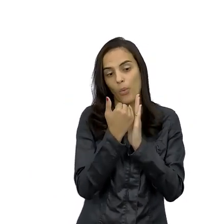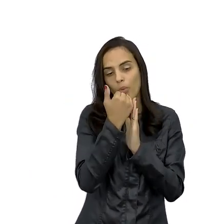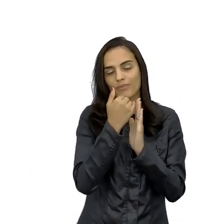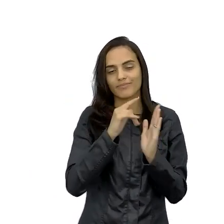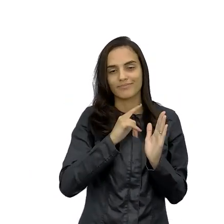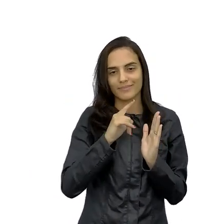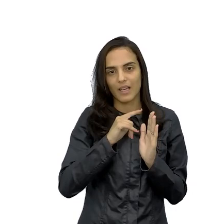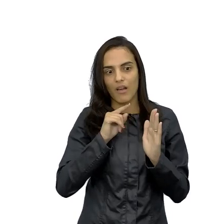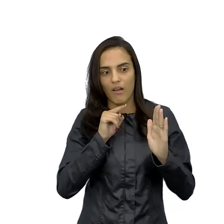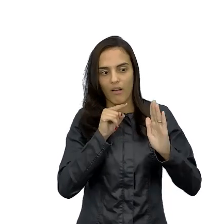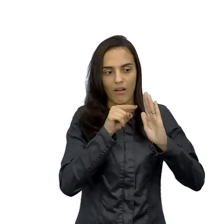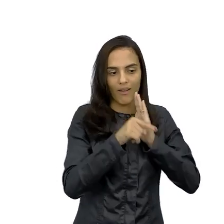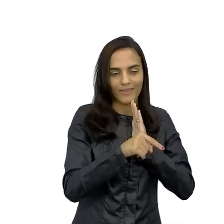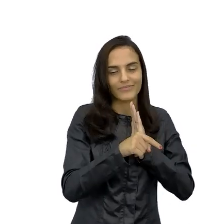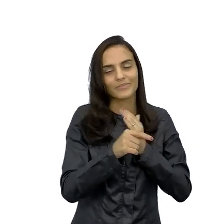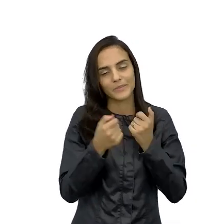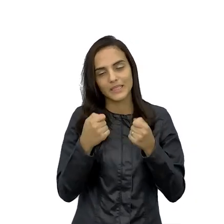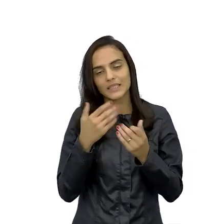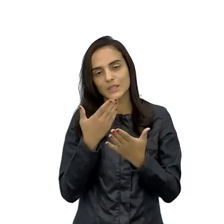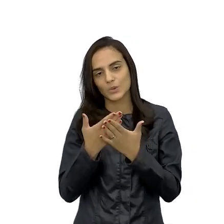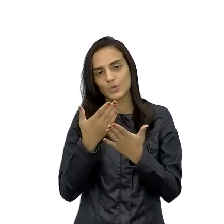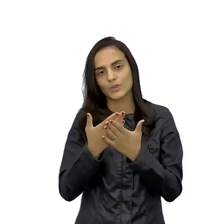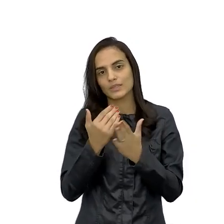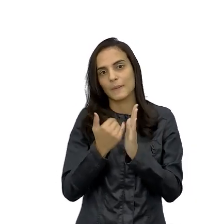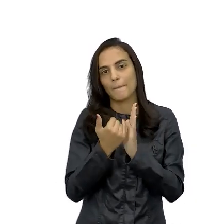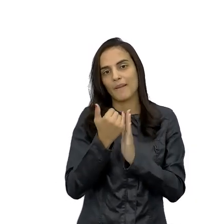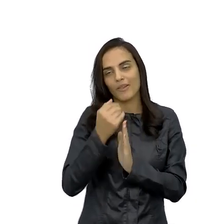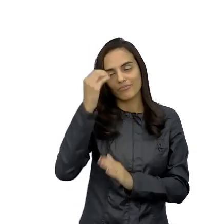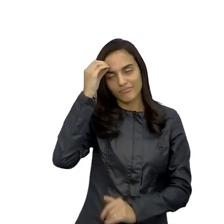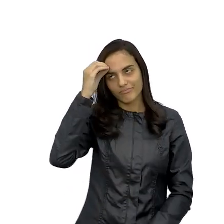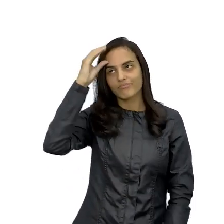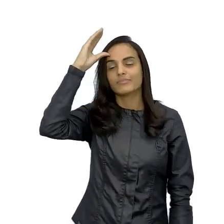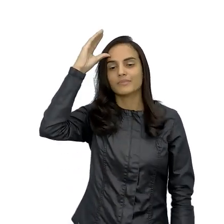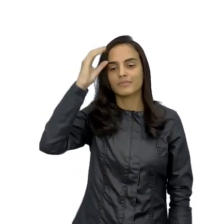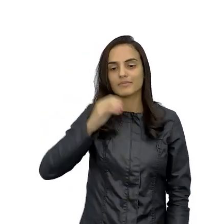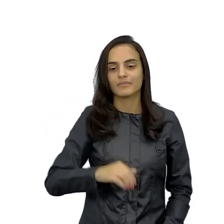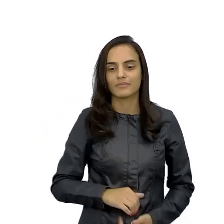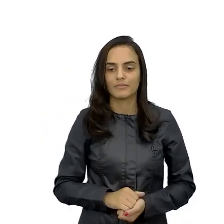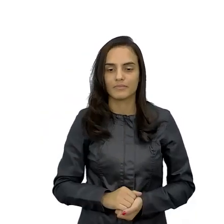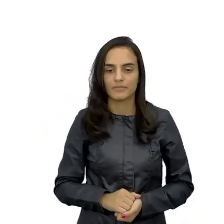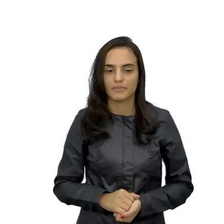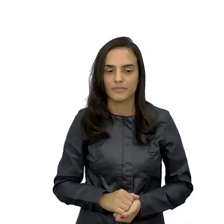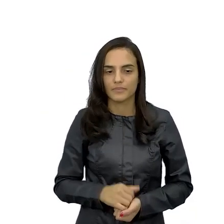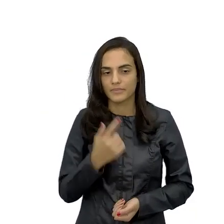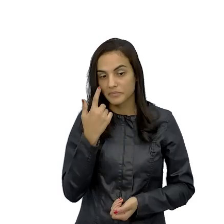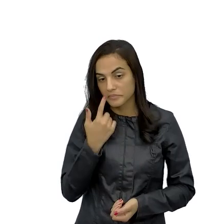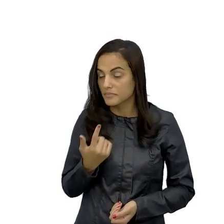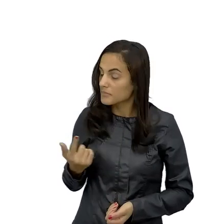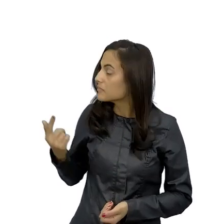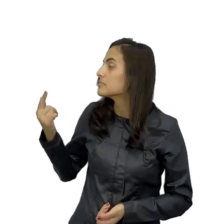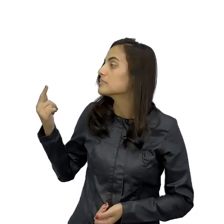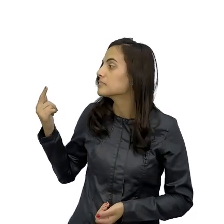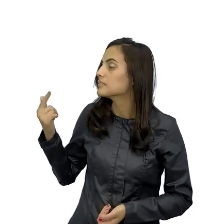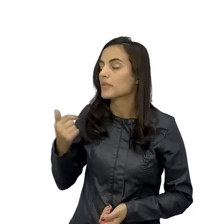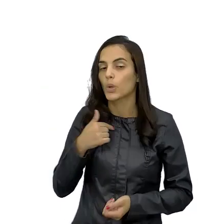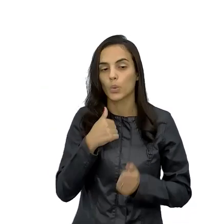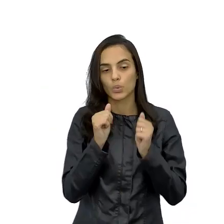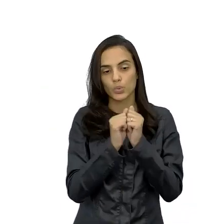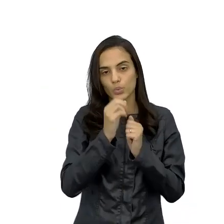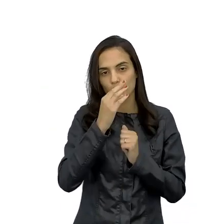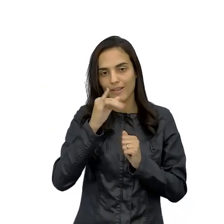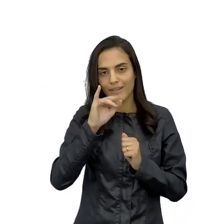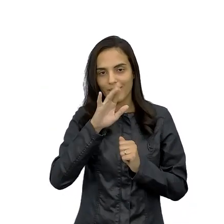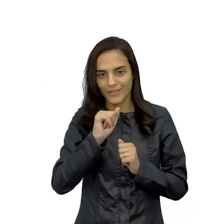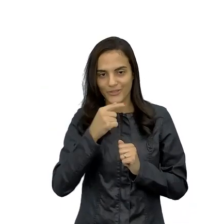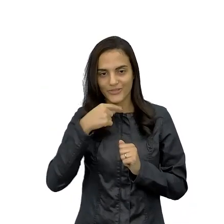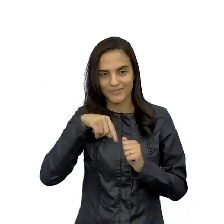precisa mergulhar ali e estudar para ter um maior conhecimento sobre ela. Aqui, eu e a Cris, a gente